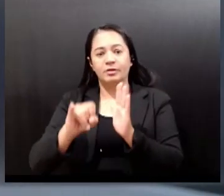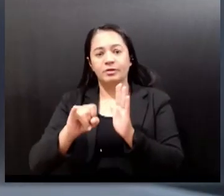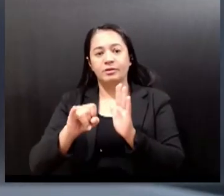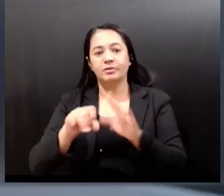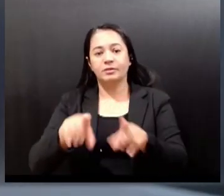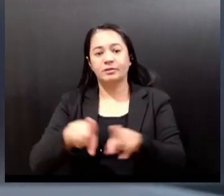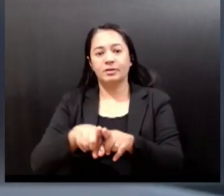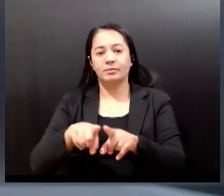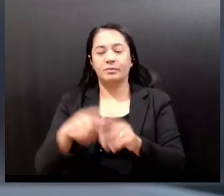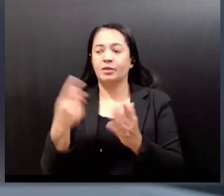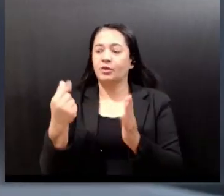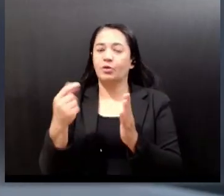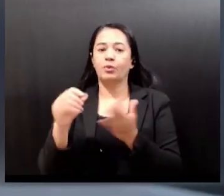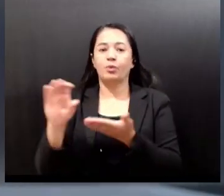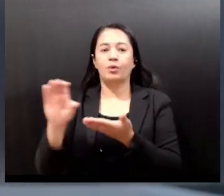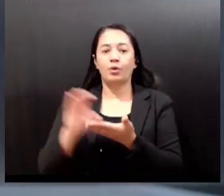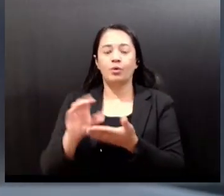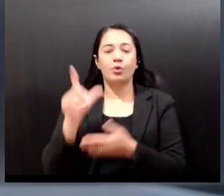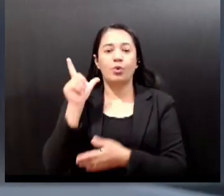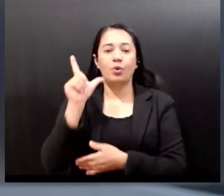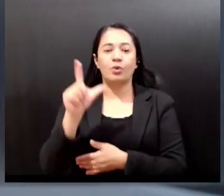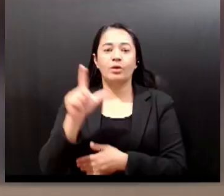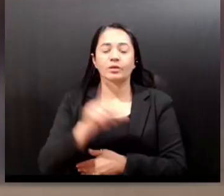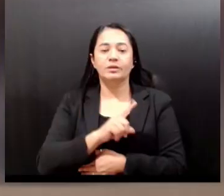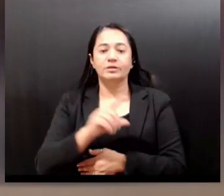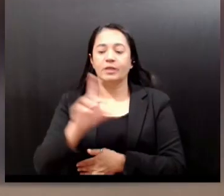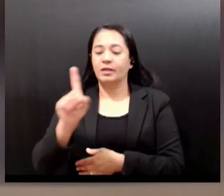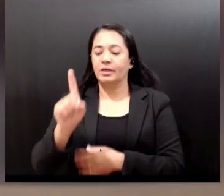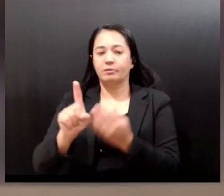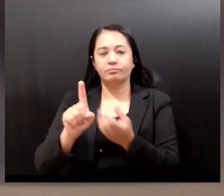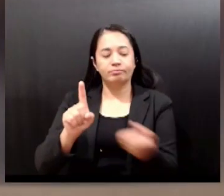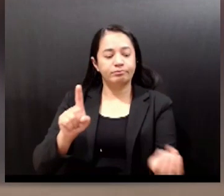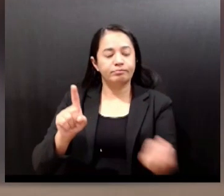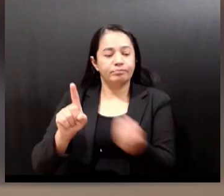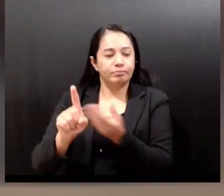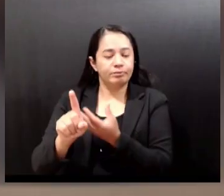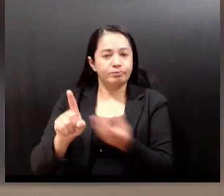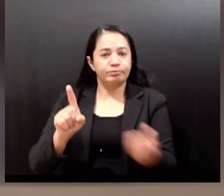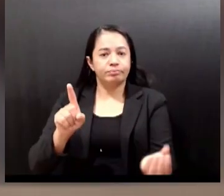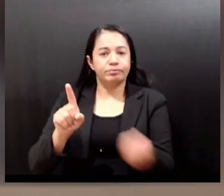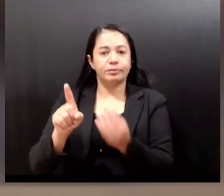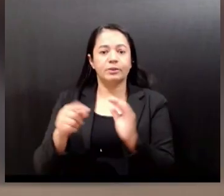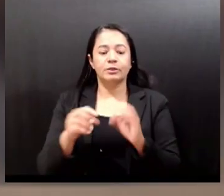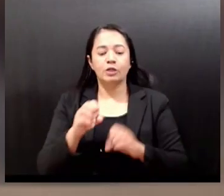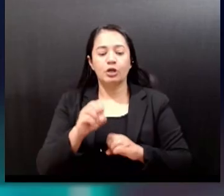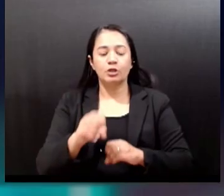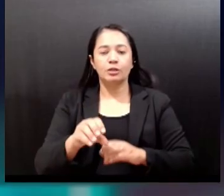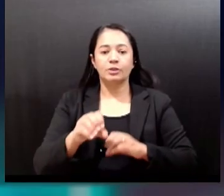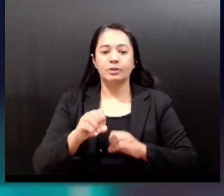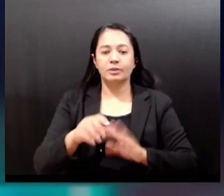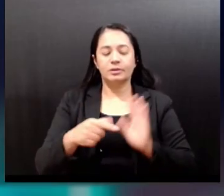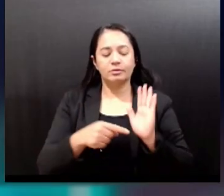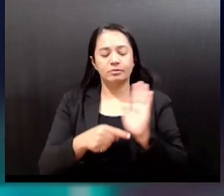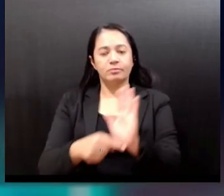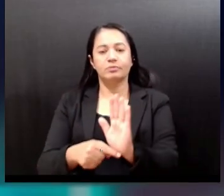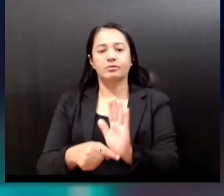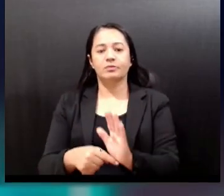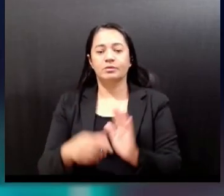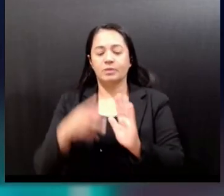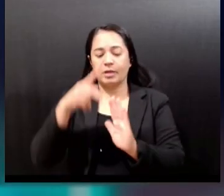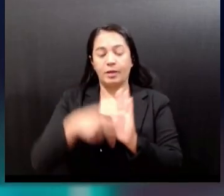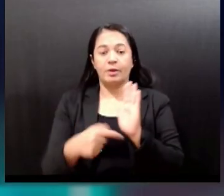recursos, existem os mediadores culturais, que dão orientações. Este projeto pode